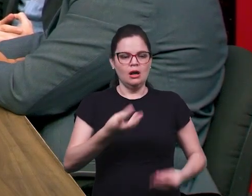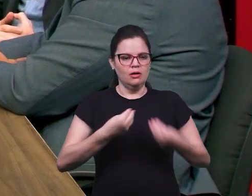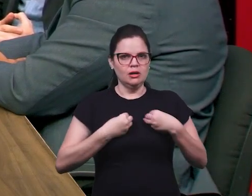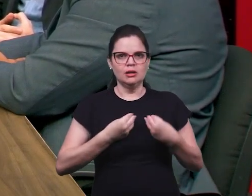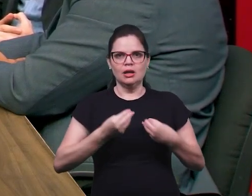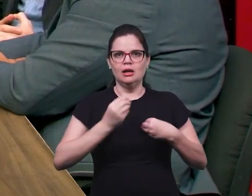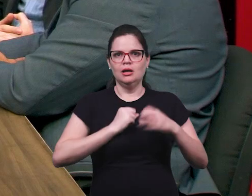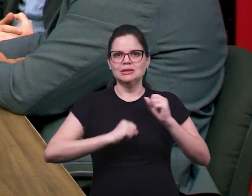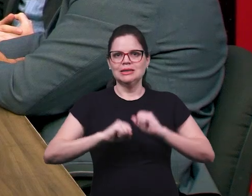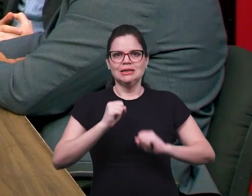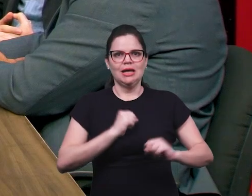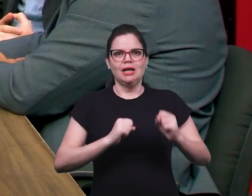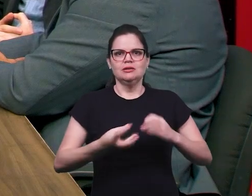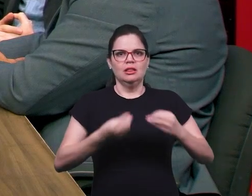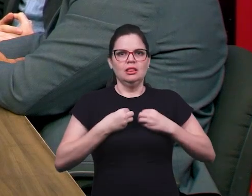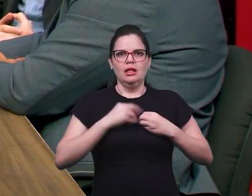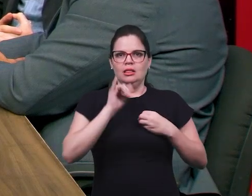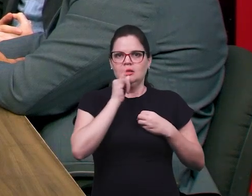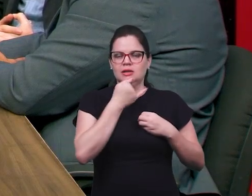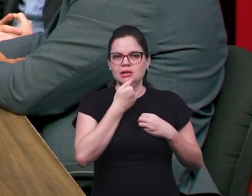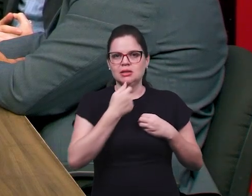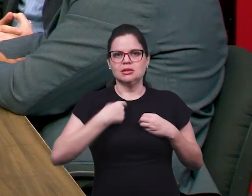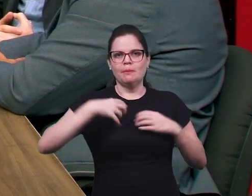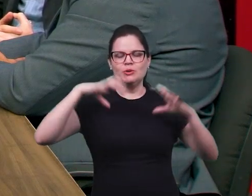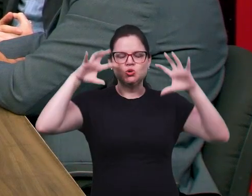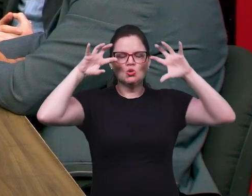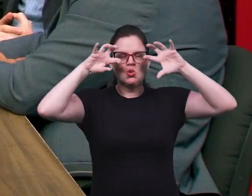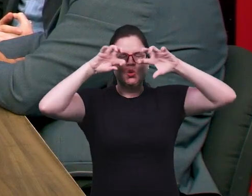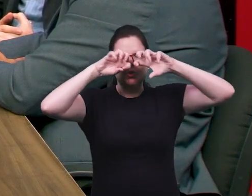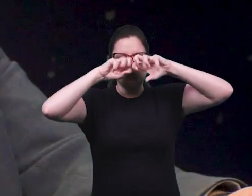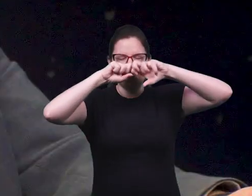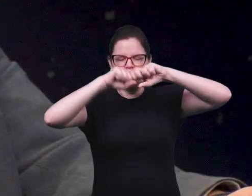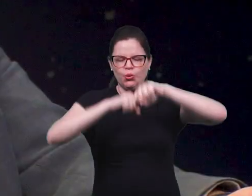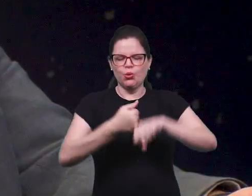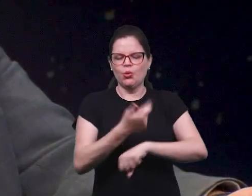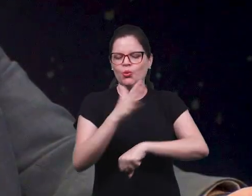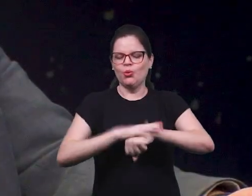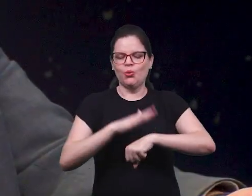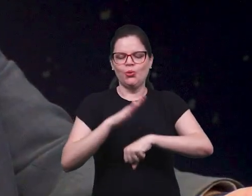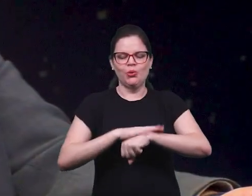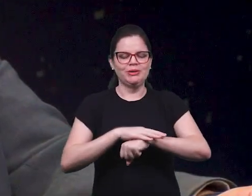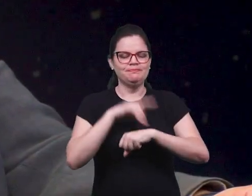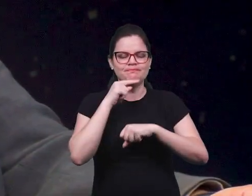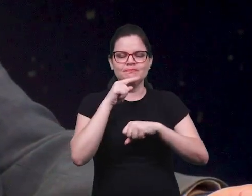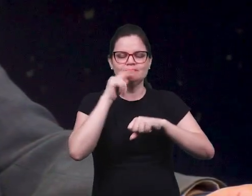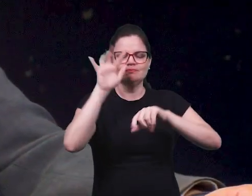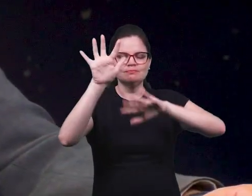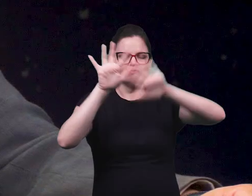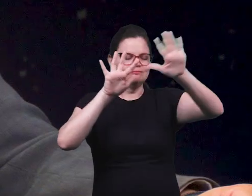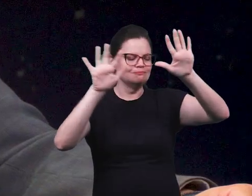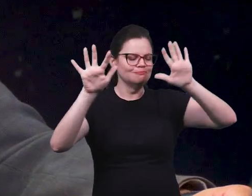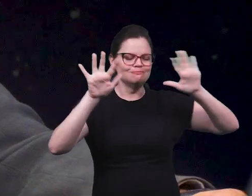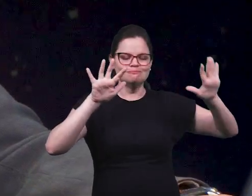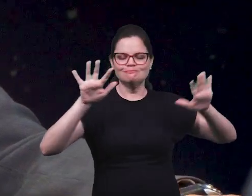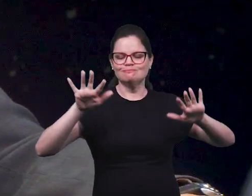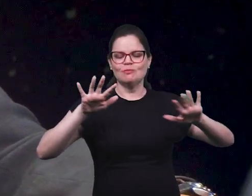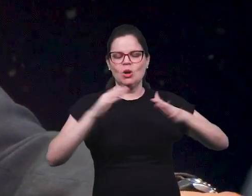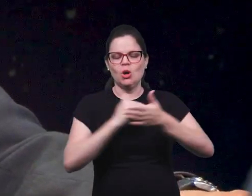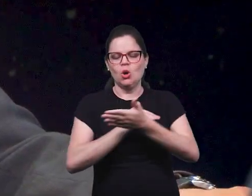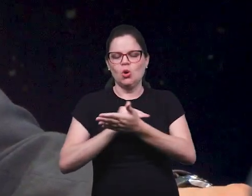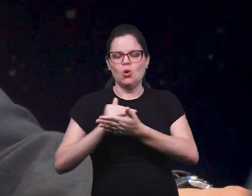a ansiedade vai trazendo outros sentimentos. A falta de luz também, depois de um tempo ali, eles relataram nos estudos que as pessoas começam